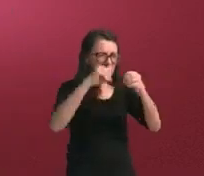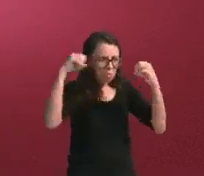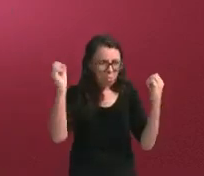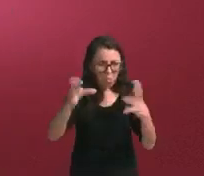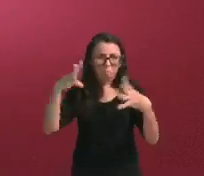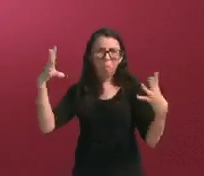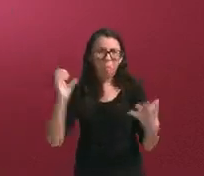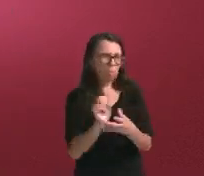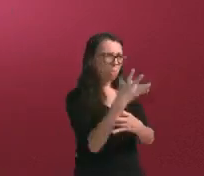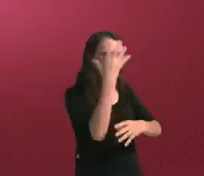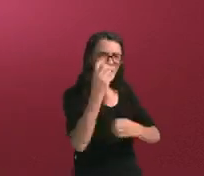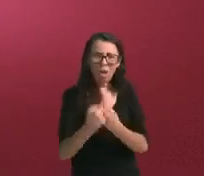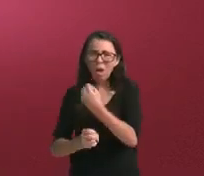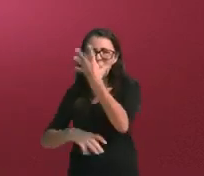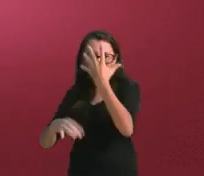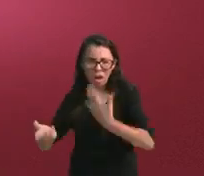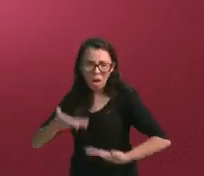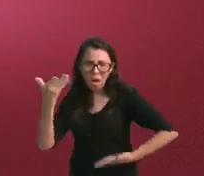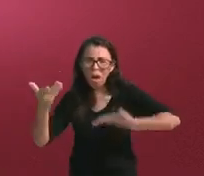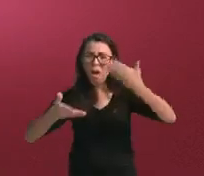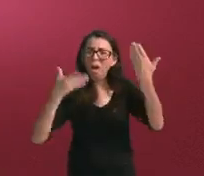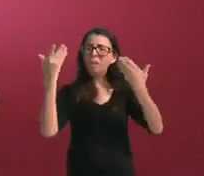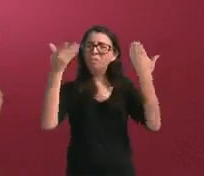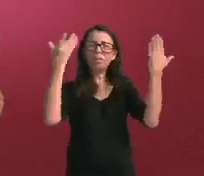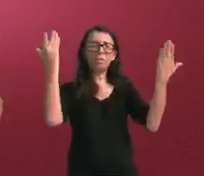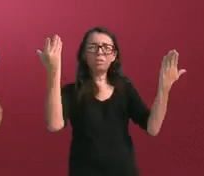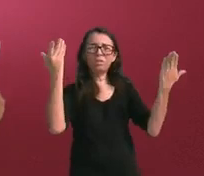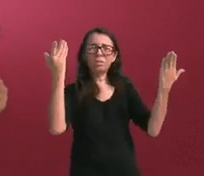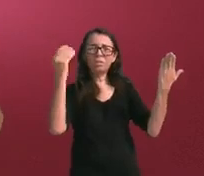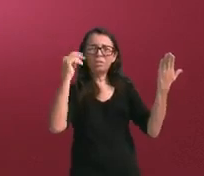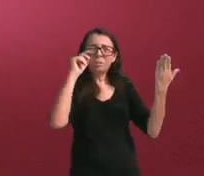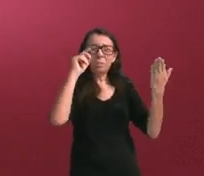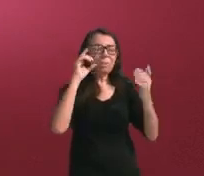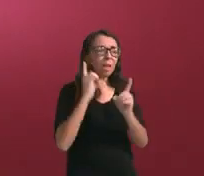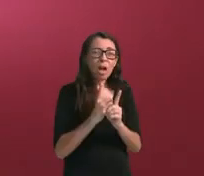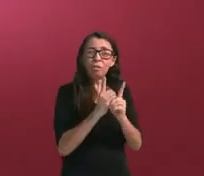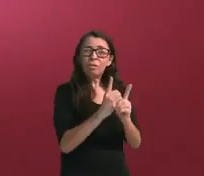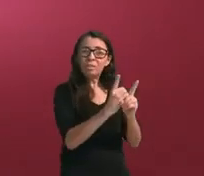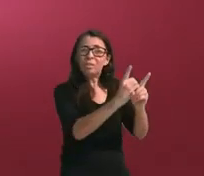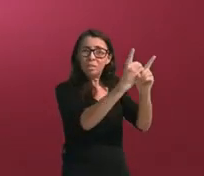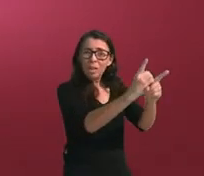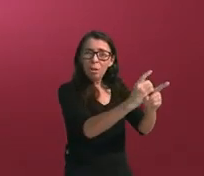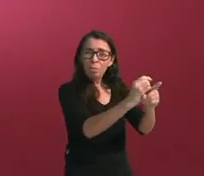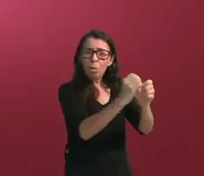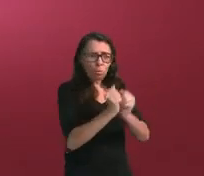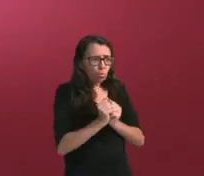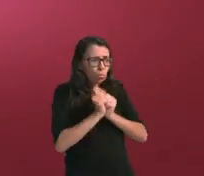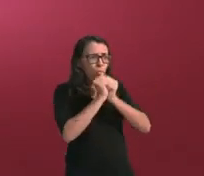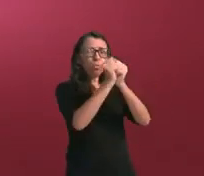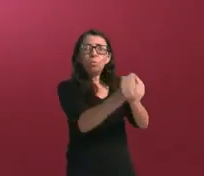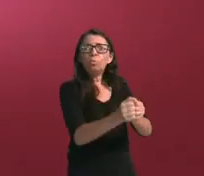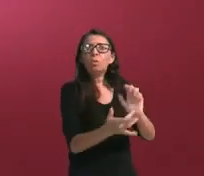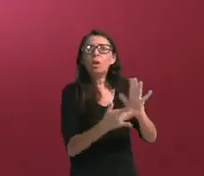eles. Por quê? Eles obedeceram à voz de Cristo na chamada dos discípulos para aquela obra.